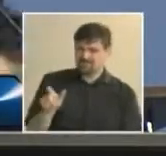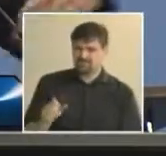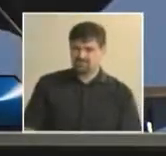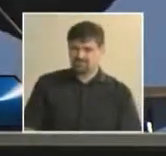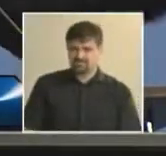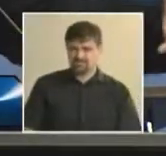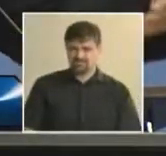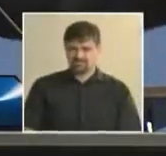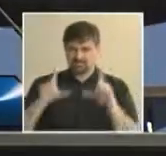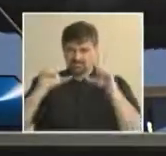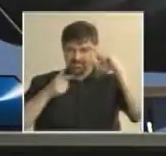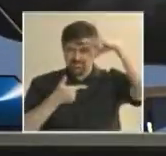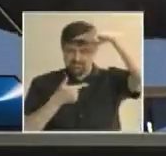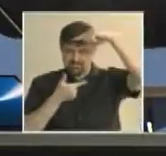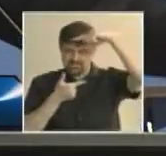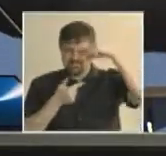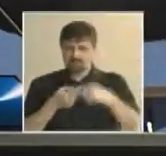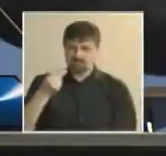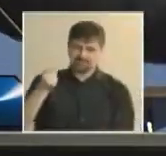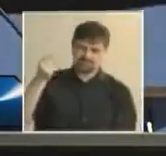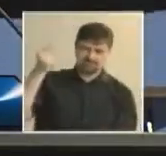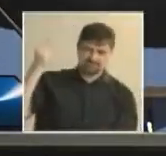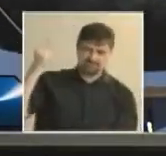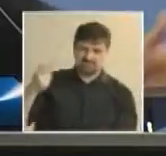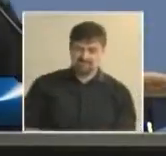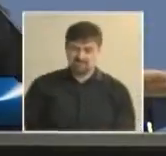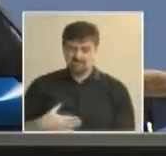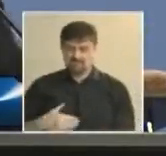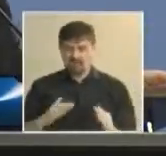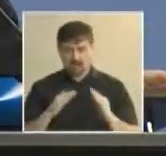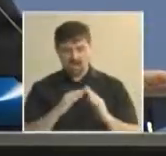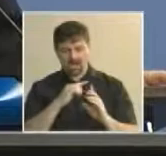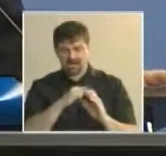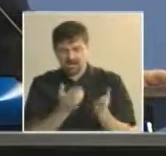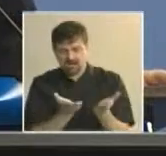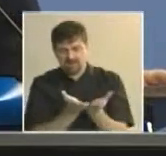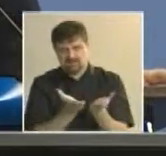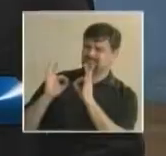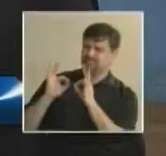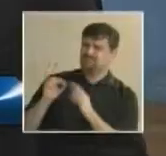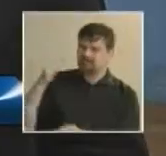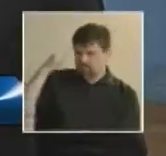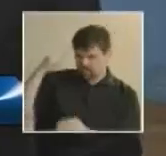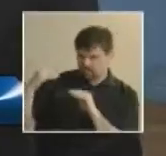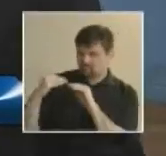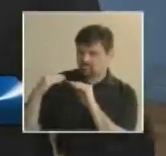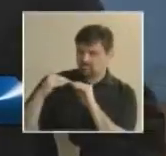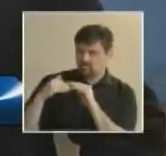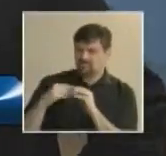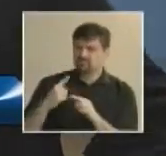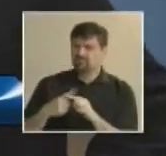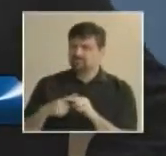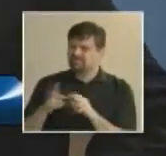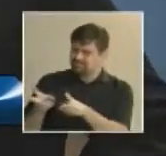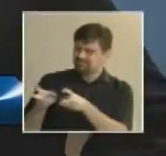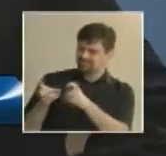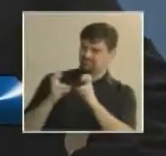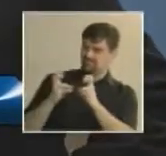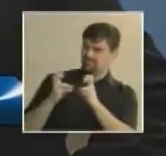é violada dessa maneira dentro das casas de orações ou dentro das igrejas é impressão que